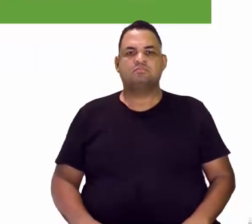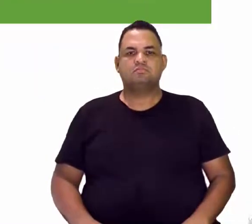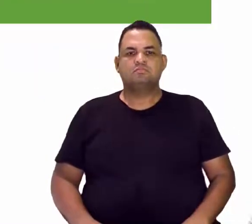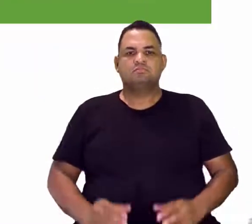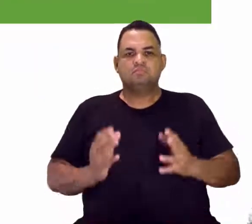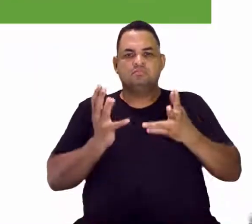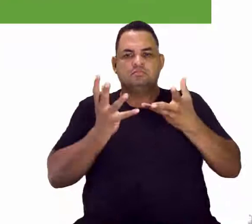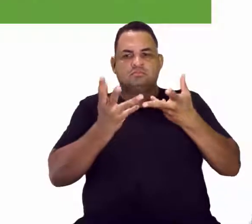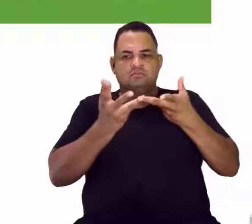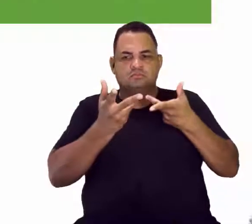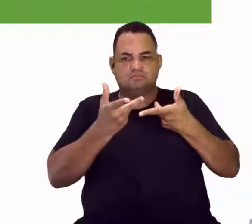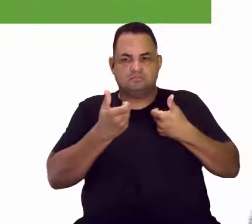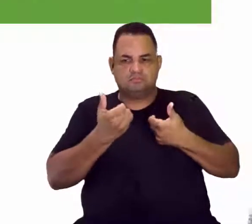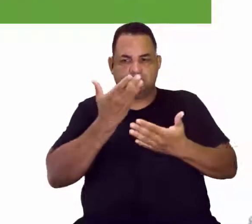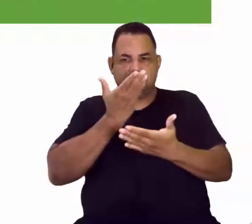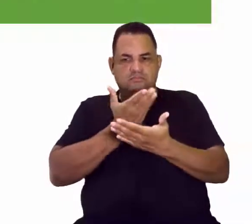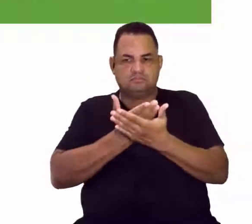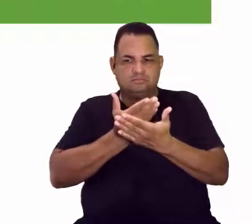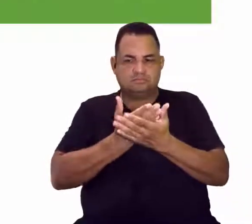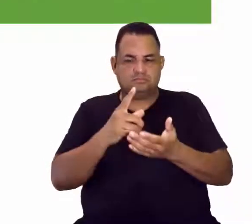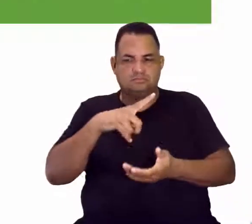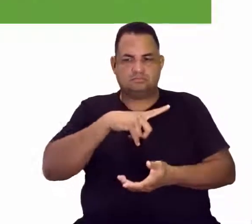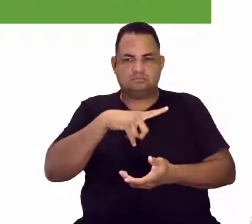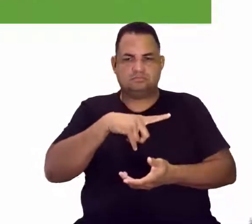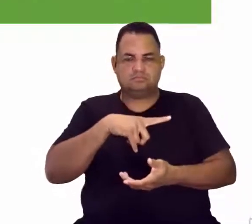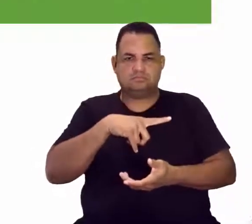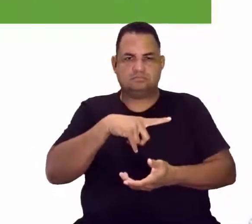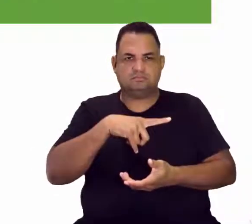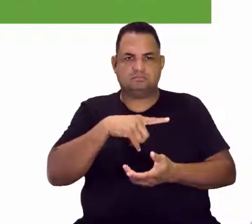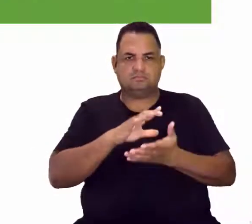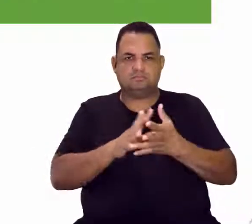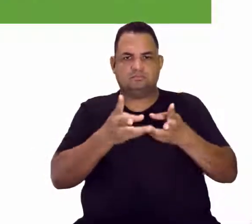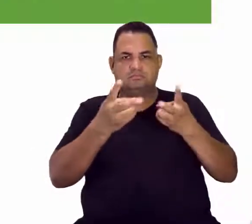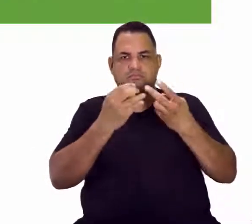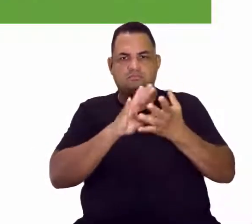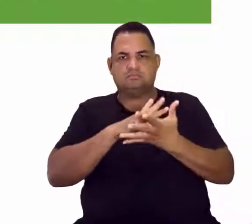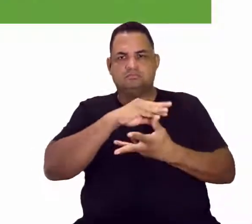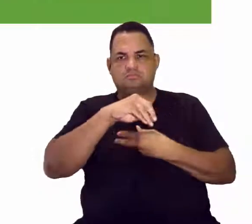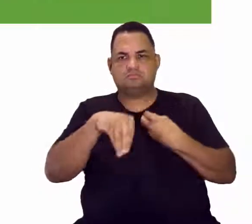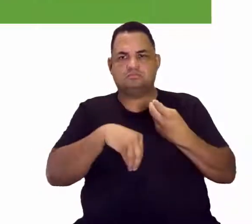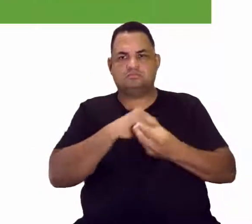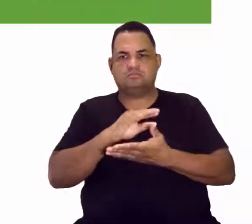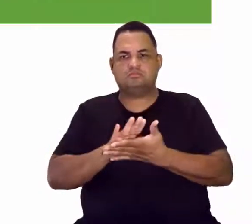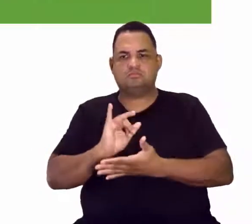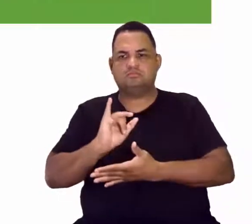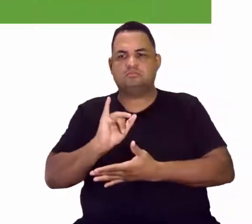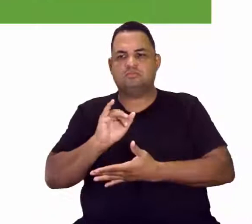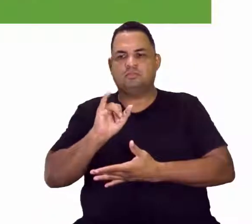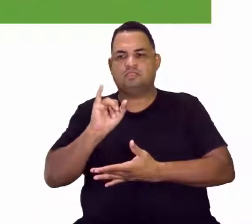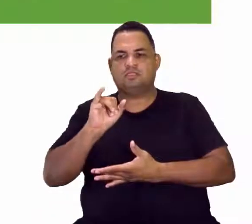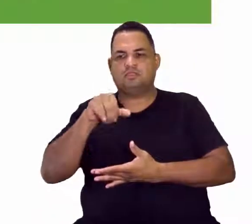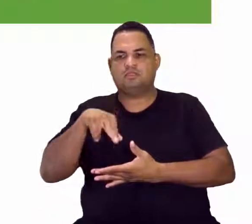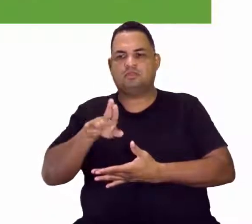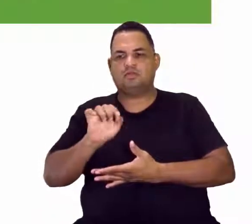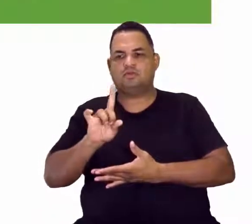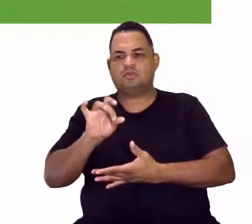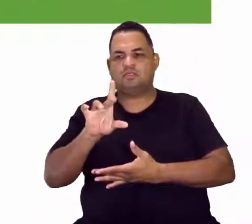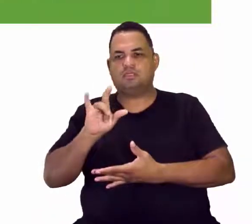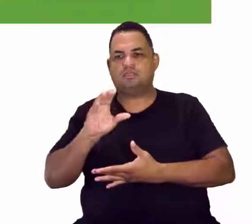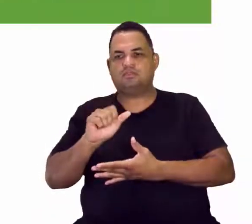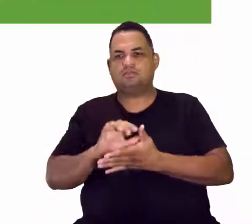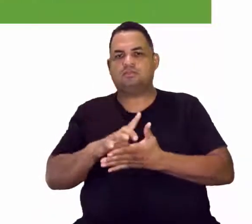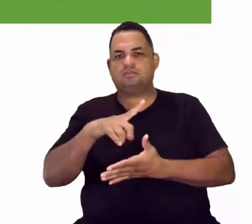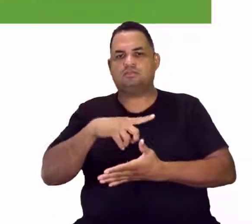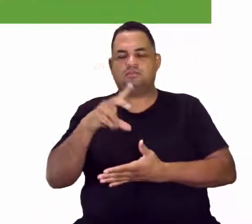Como habilidades desta aula, nós temos identificar os compostos inorgânicos presentes no